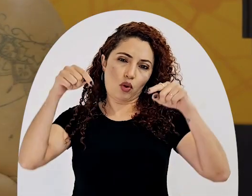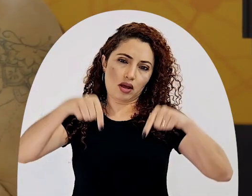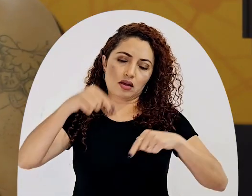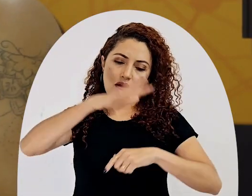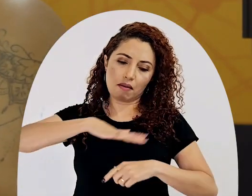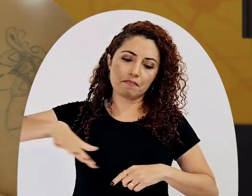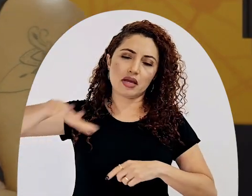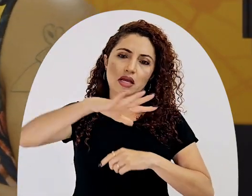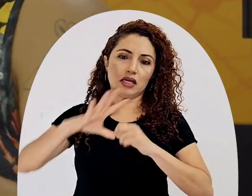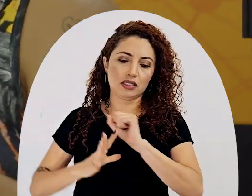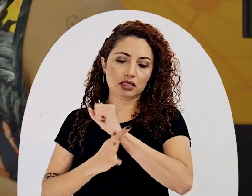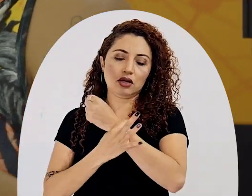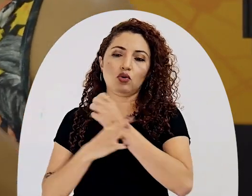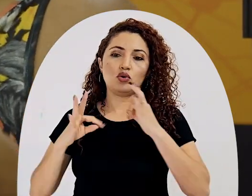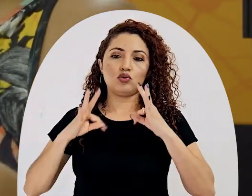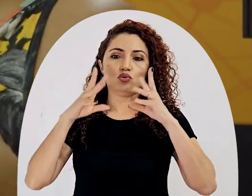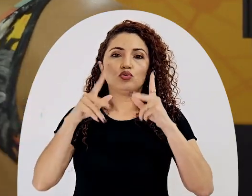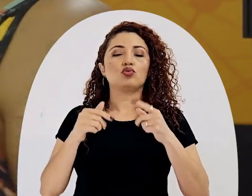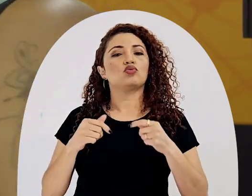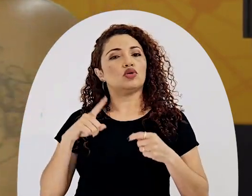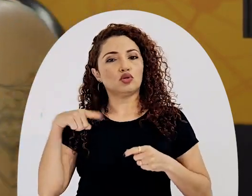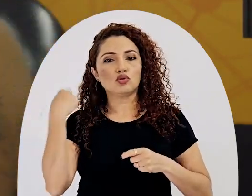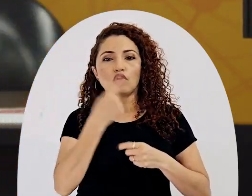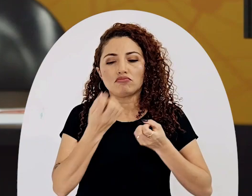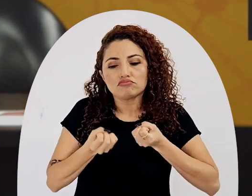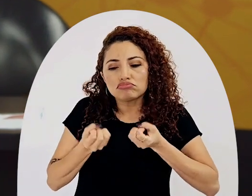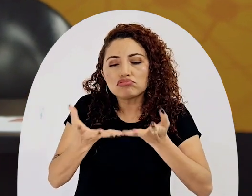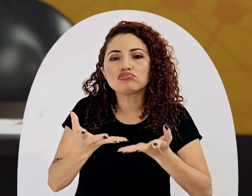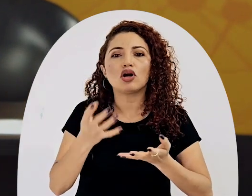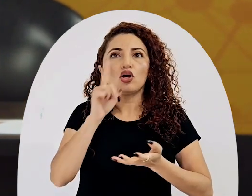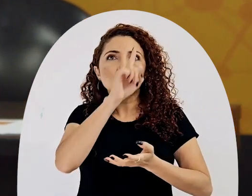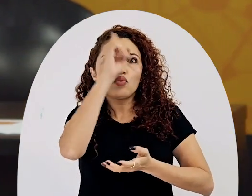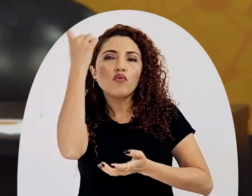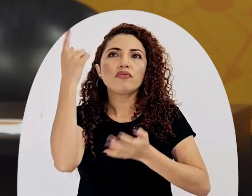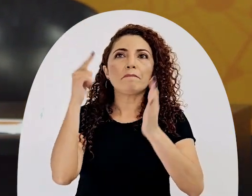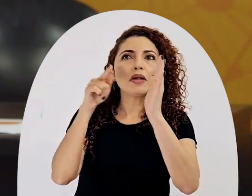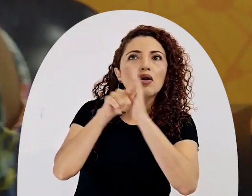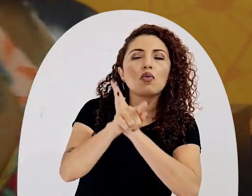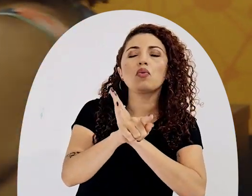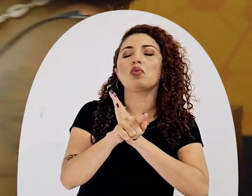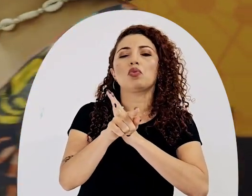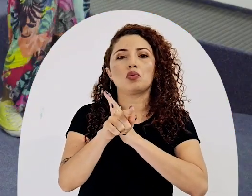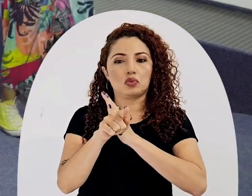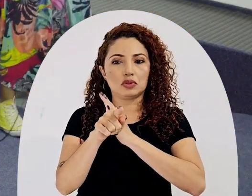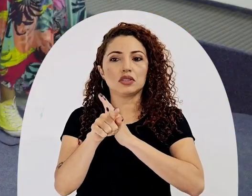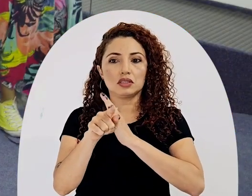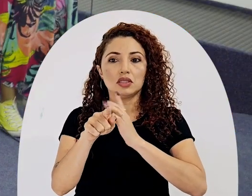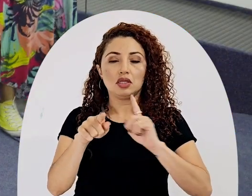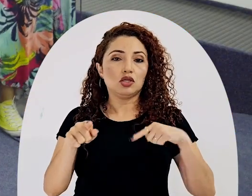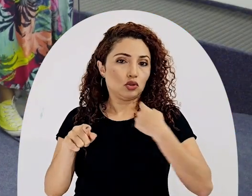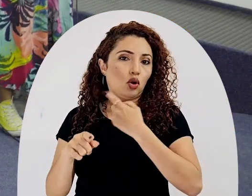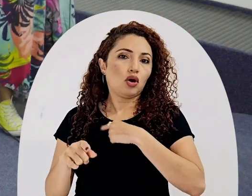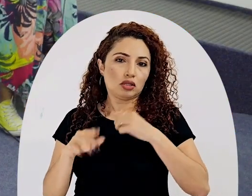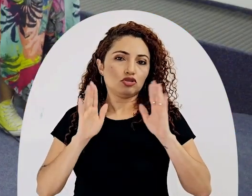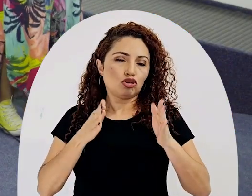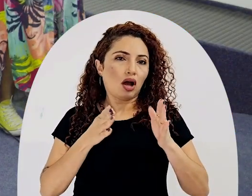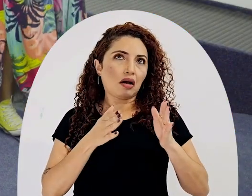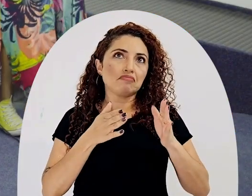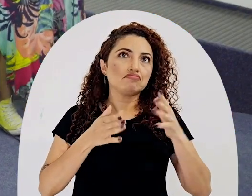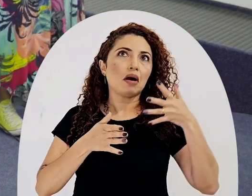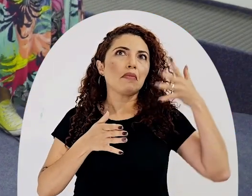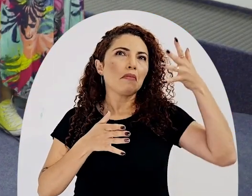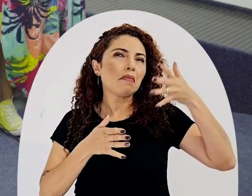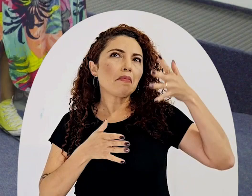que nós trouxermos para vocês, dúvidas, perguntas, questionamentos, mesmo que a gente esteja aqui finalizando alguma fala ou algum